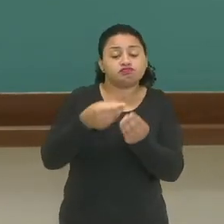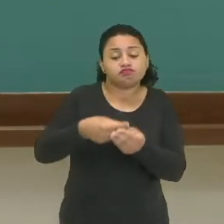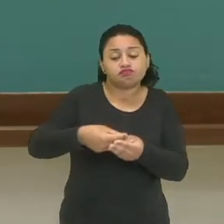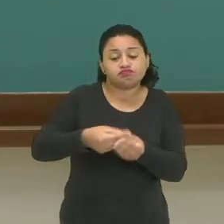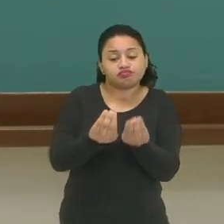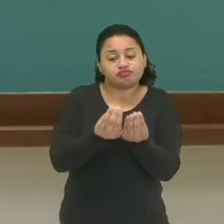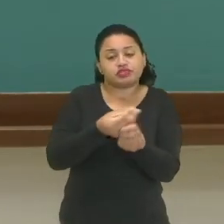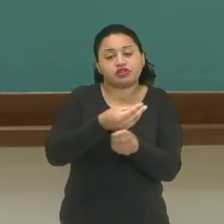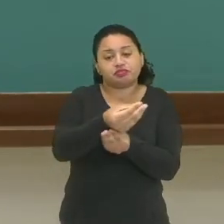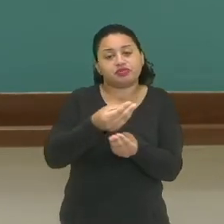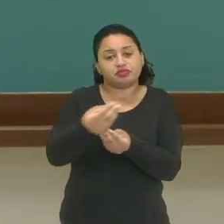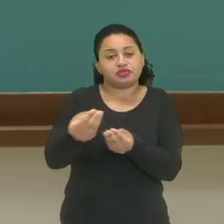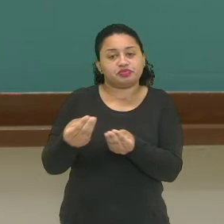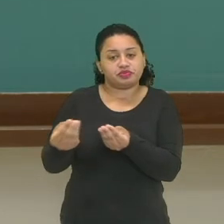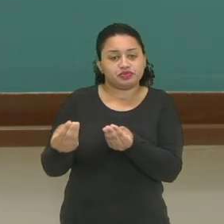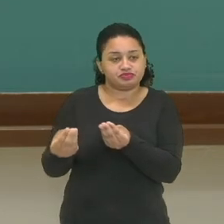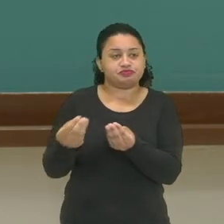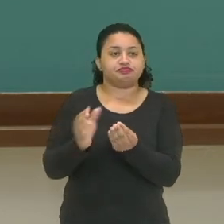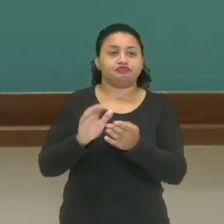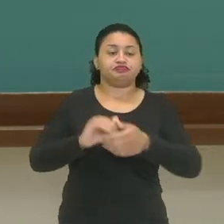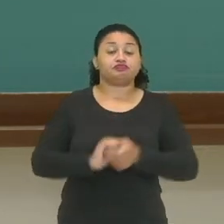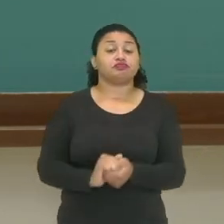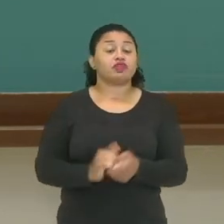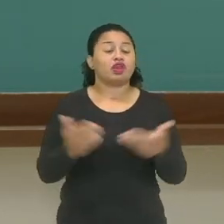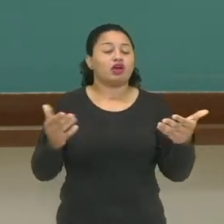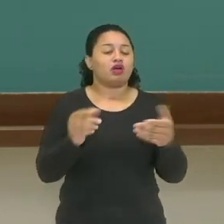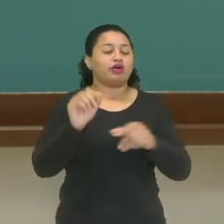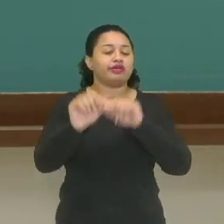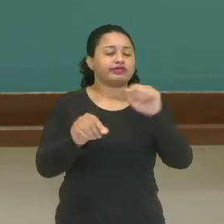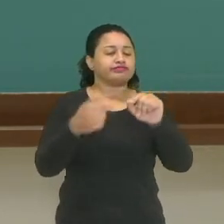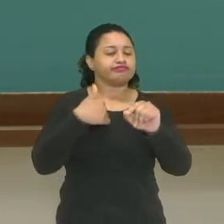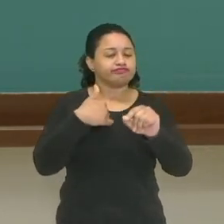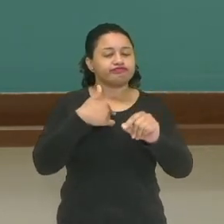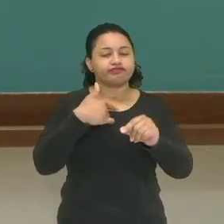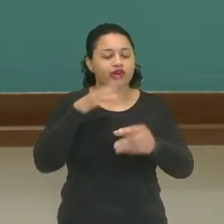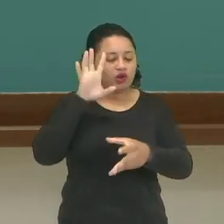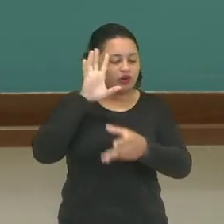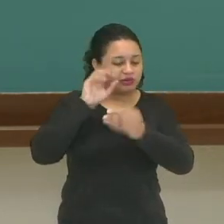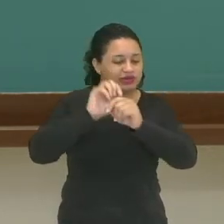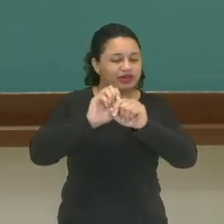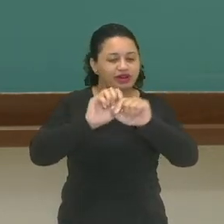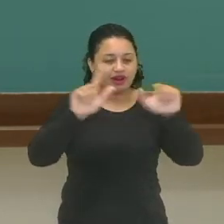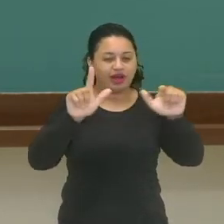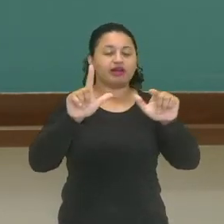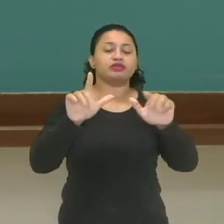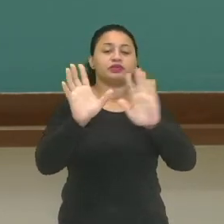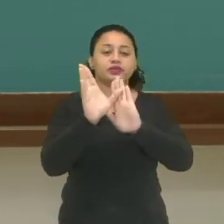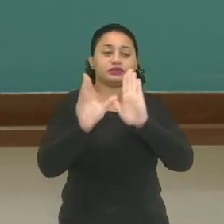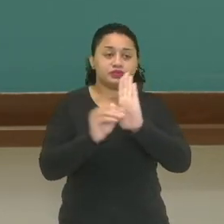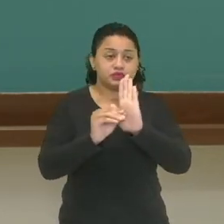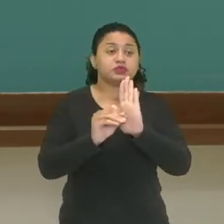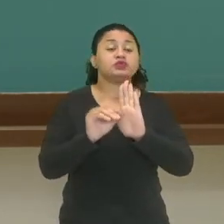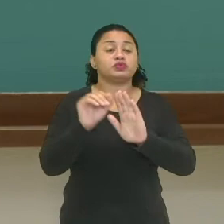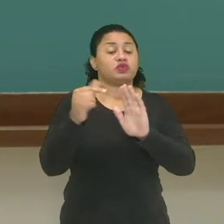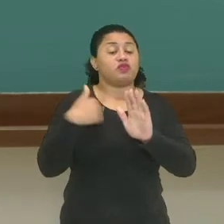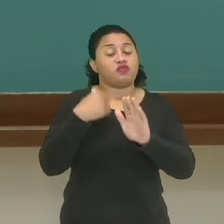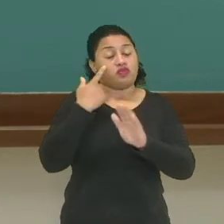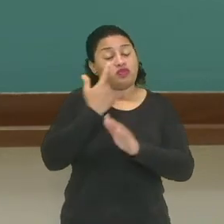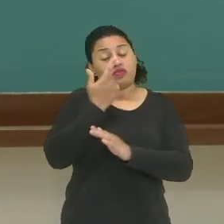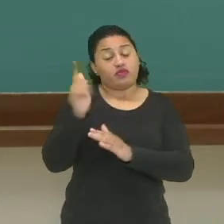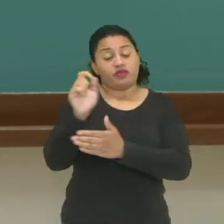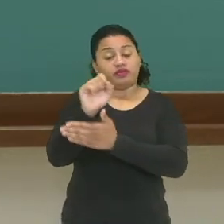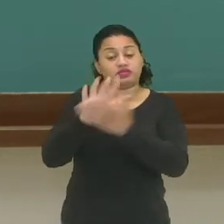baralho. Vamos aí carimbar aí o nosso aprendizado sobre combinação simples. Acompanhe comigo o